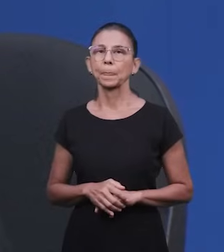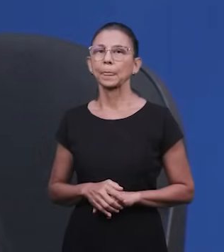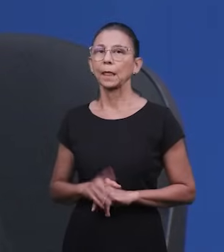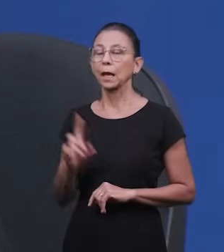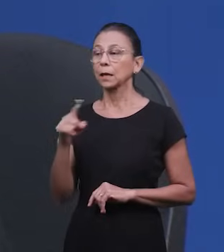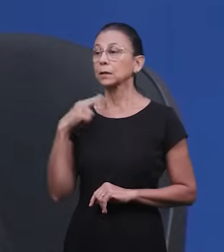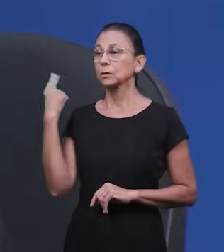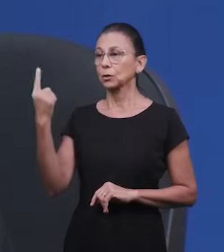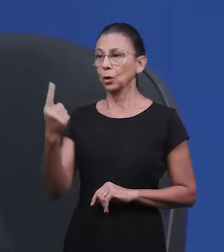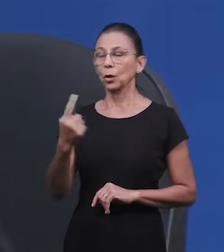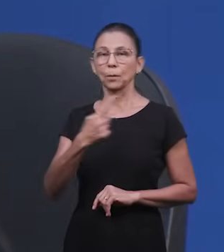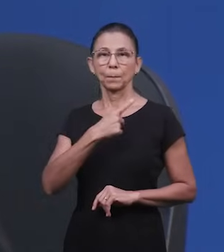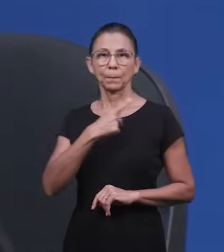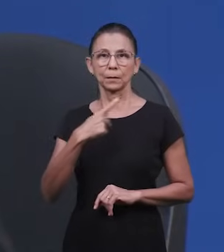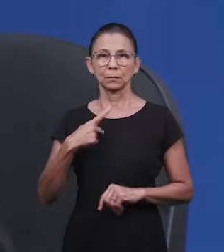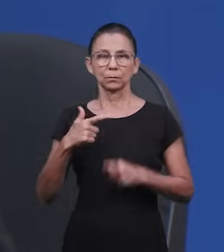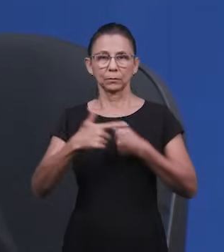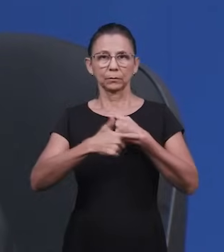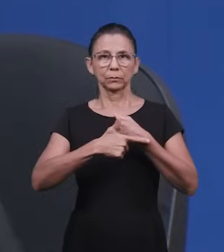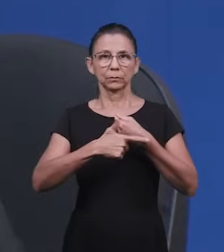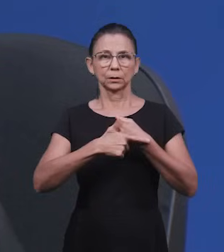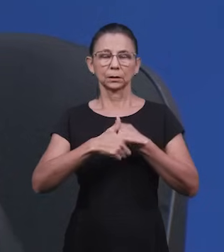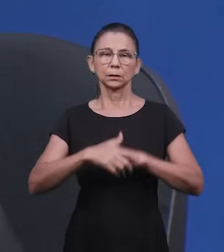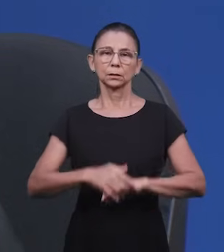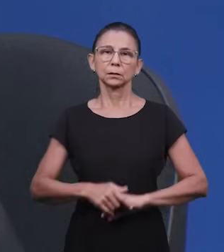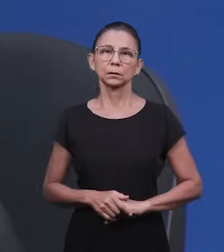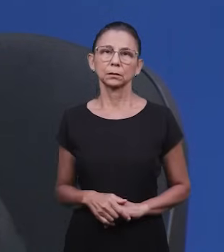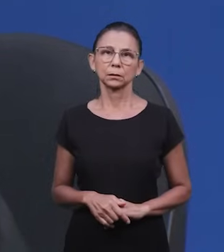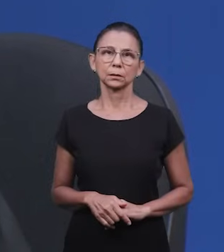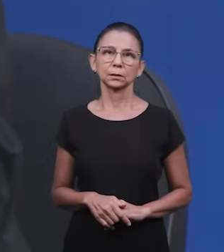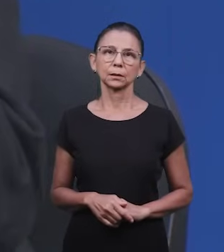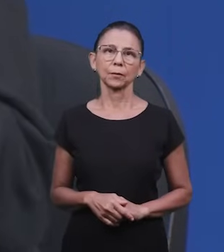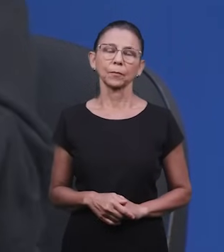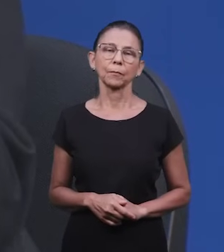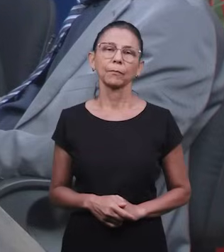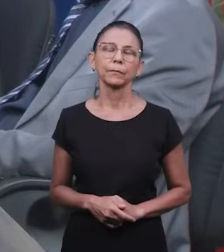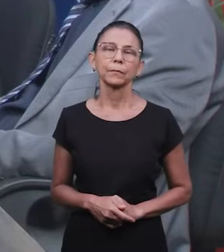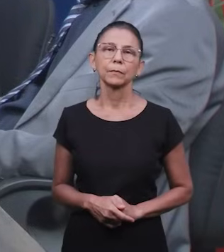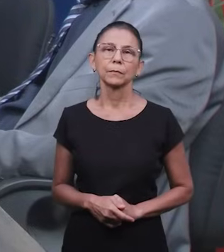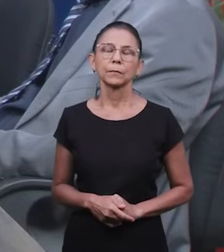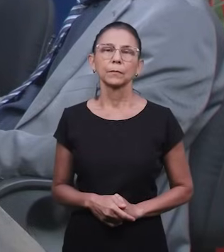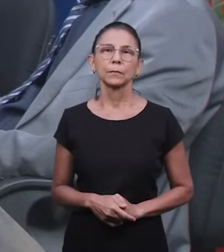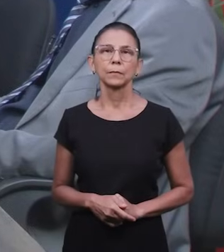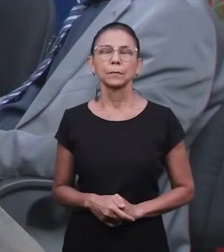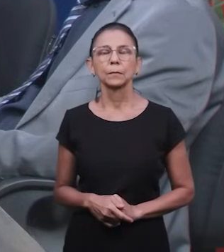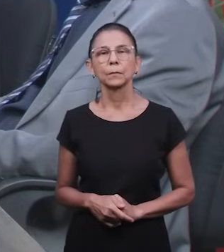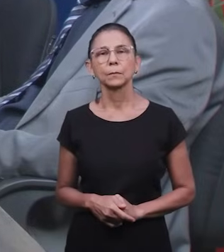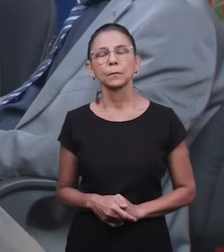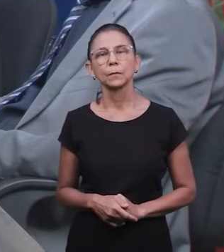pastores, interessante que às vezes a gente está atendendo uma pessoa e a gente não está com a confiança, né? Espiritualmente, que